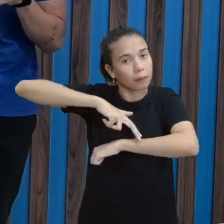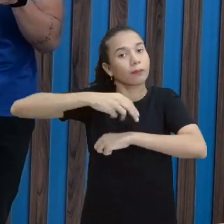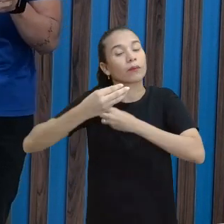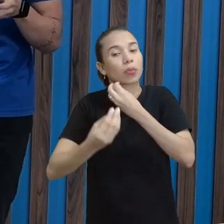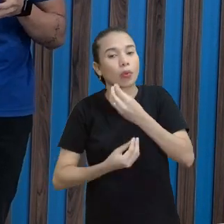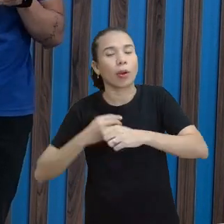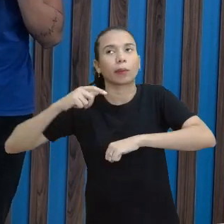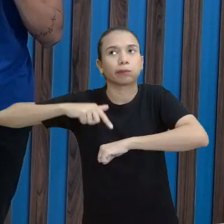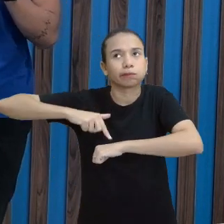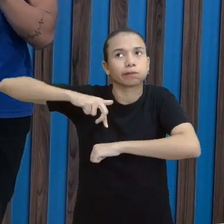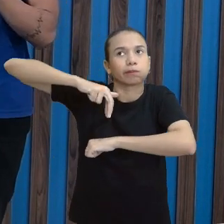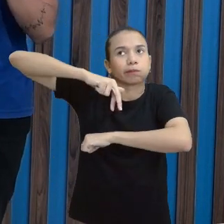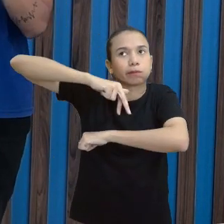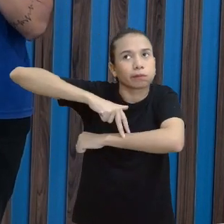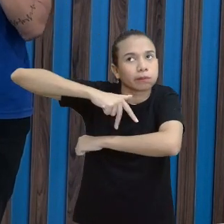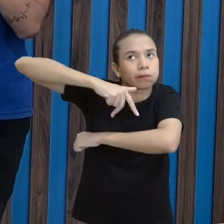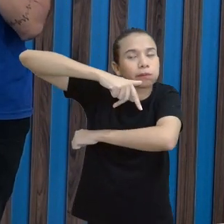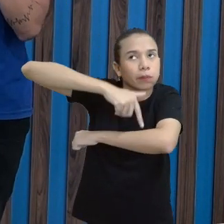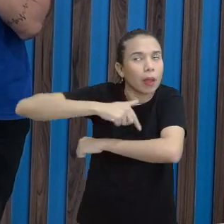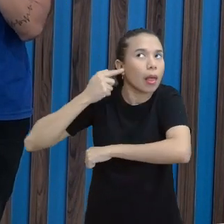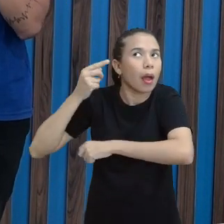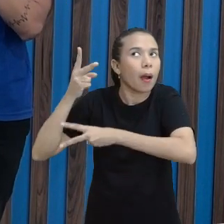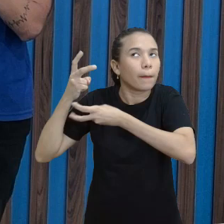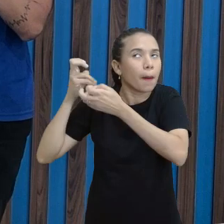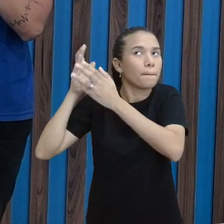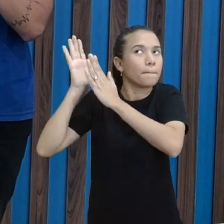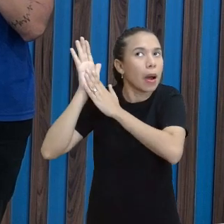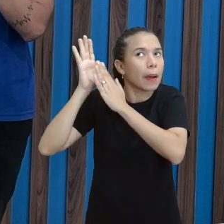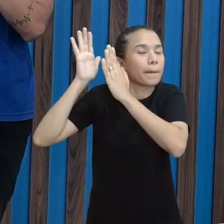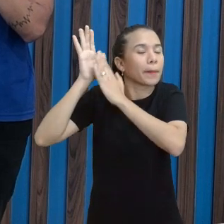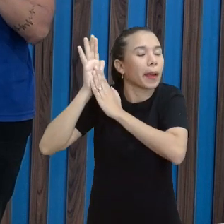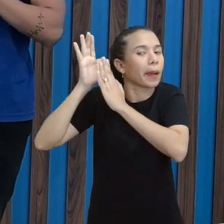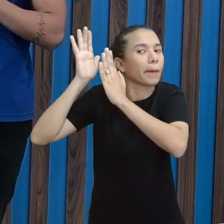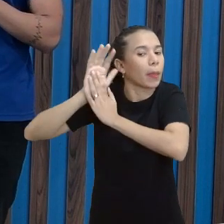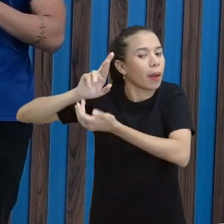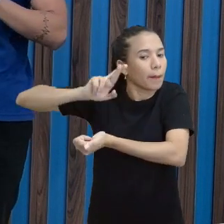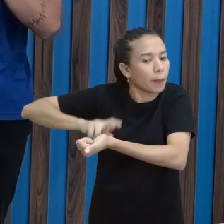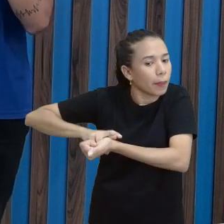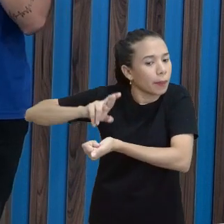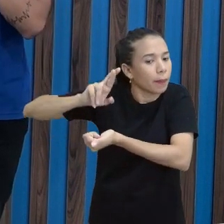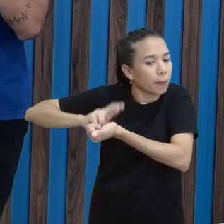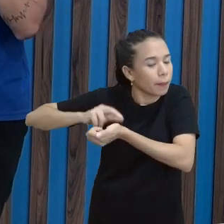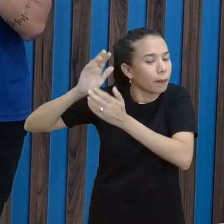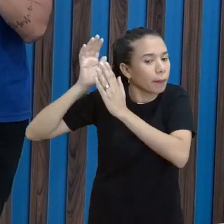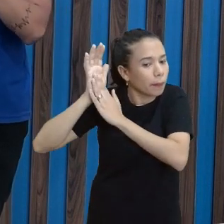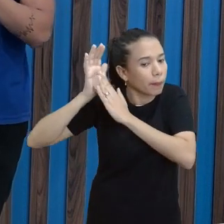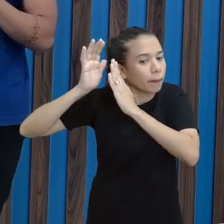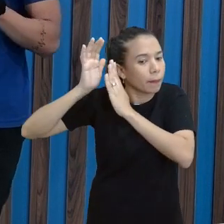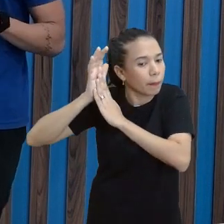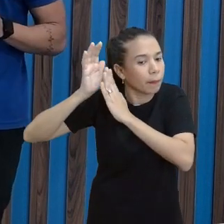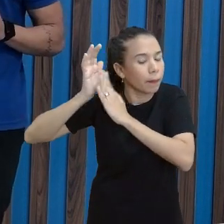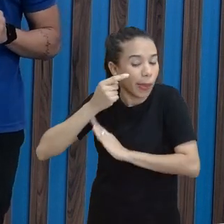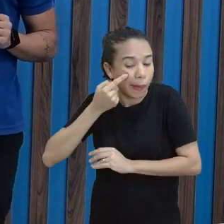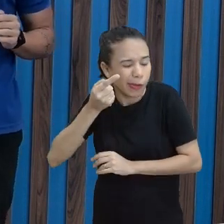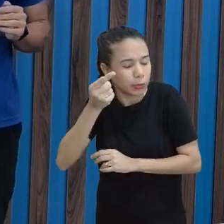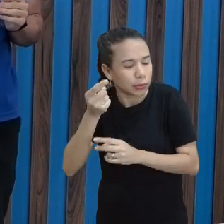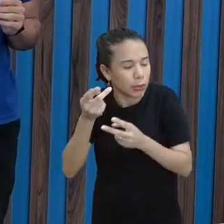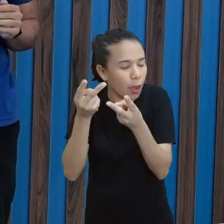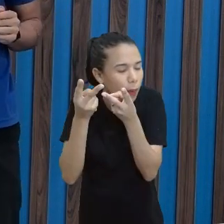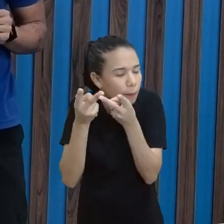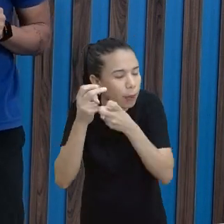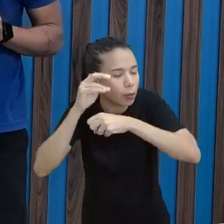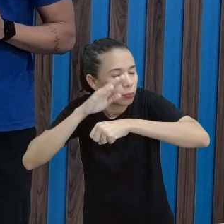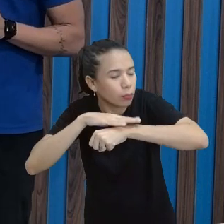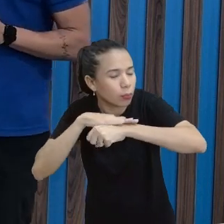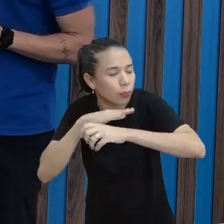ele corria e aí a pessoa que fica no apoio estava lá batendo palma para ele saber qual o